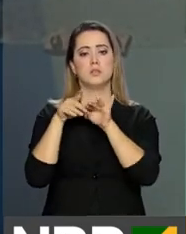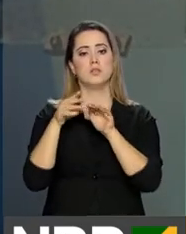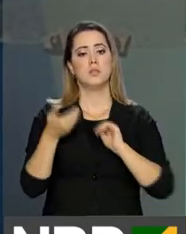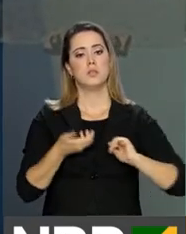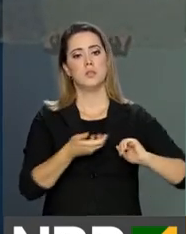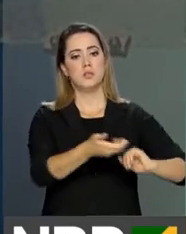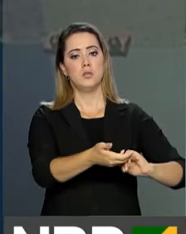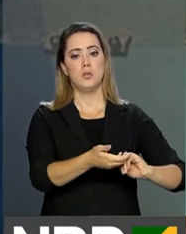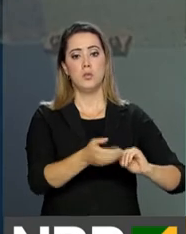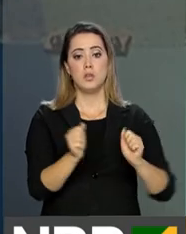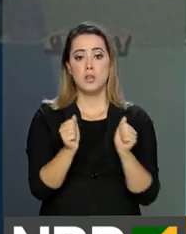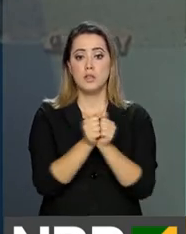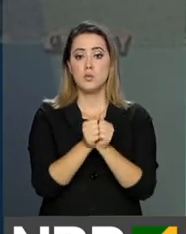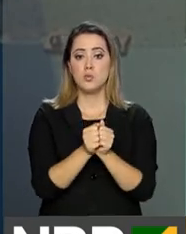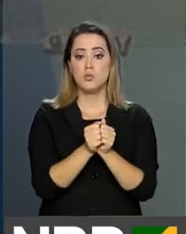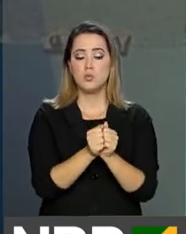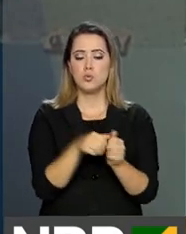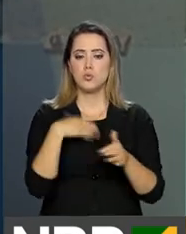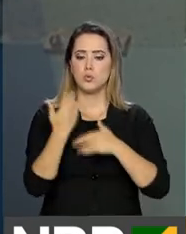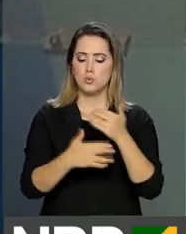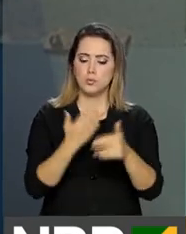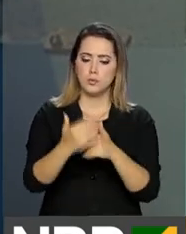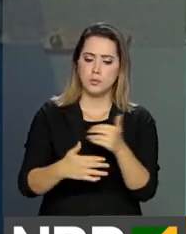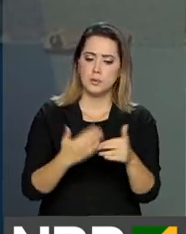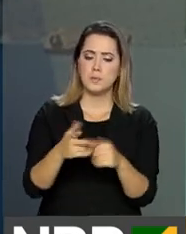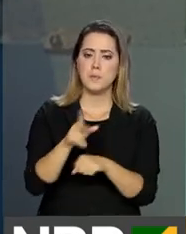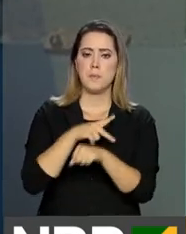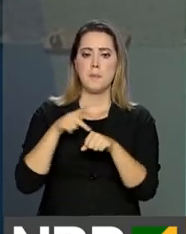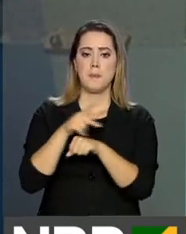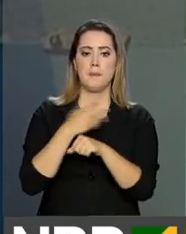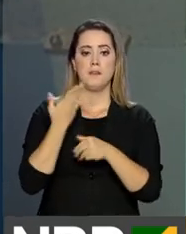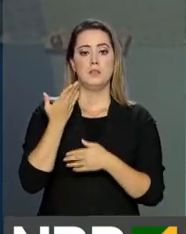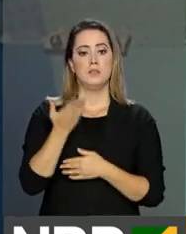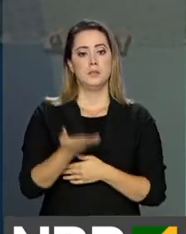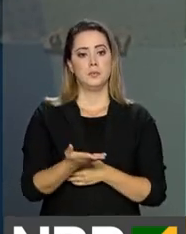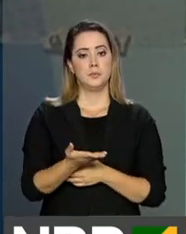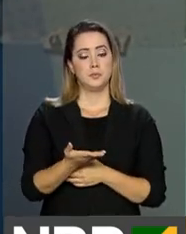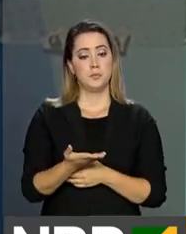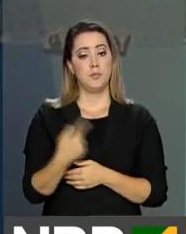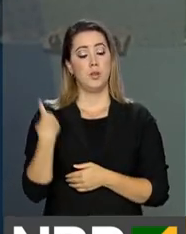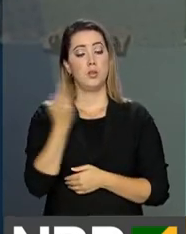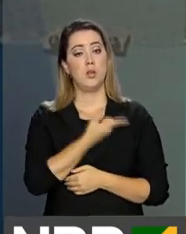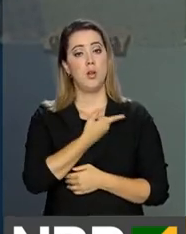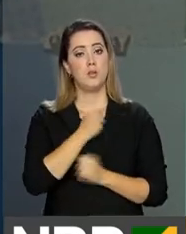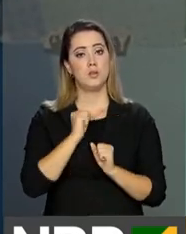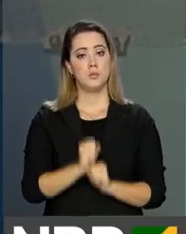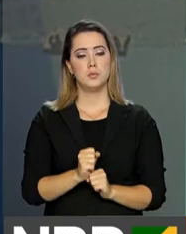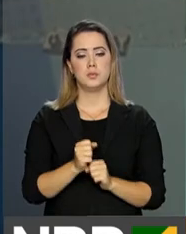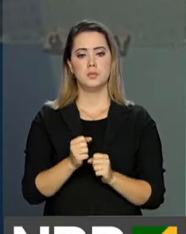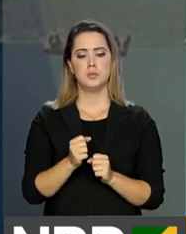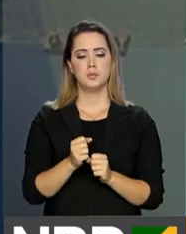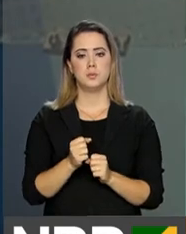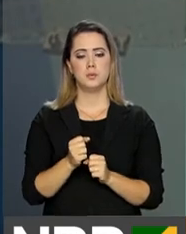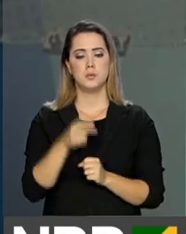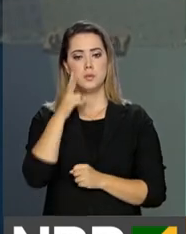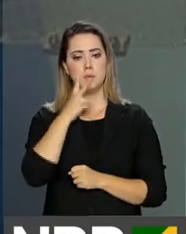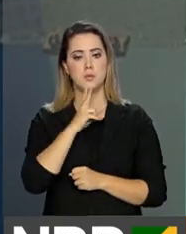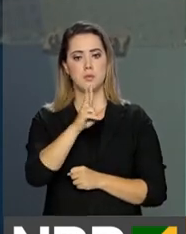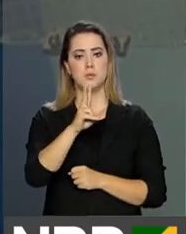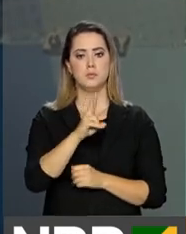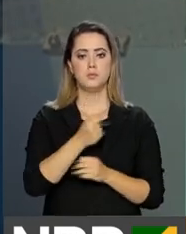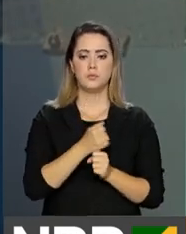é partícipe do desenvolvimento do país. Por isso nós podemos perseguir, meus senhores, minhas senhoras,